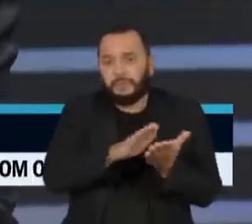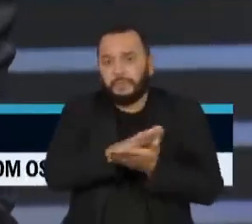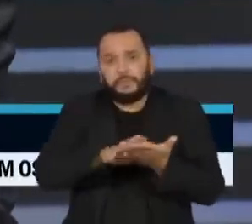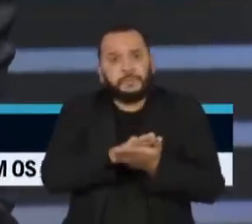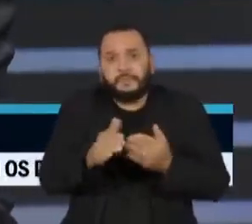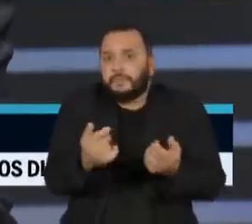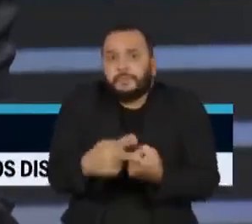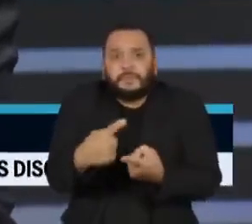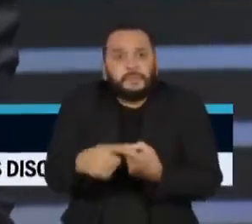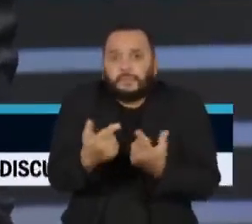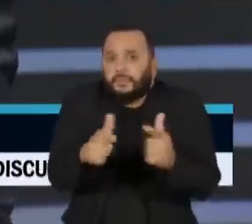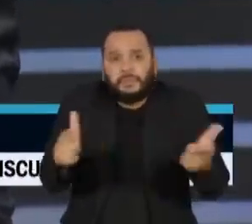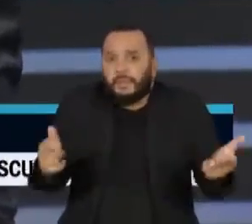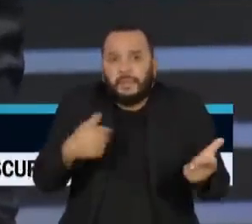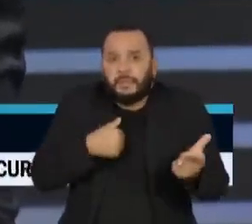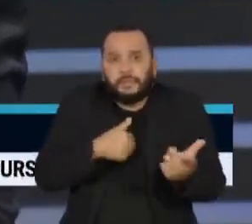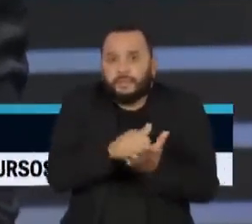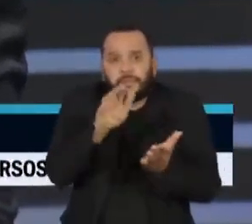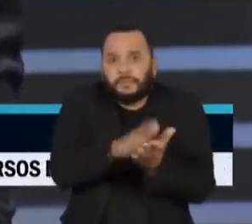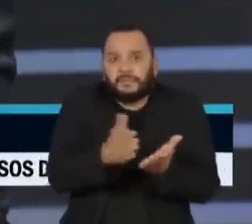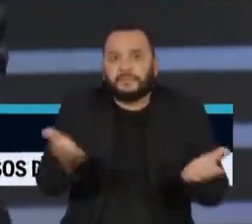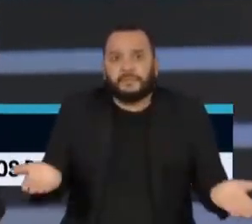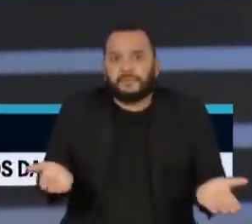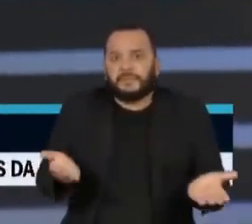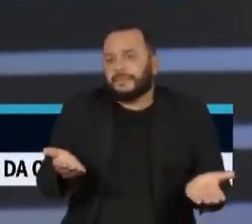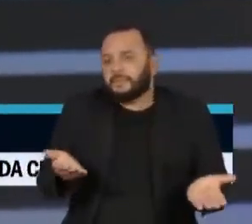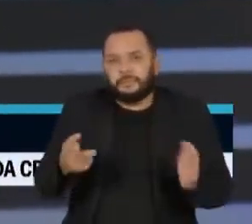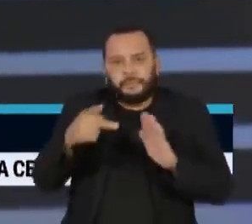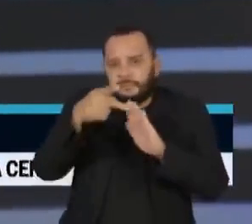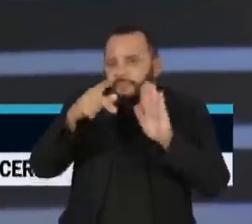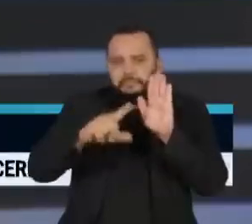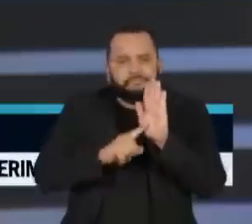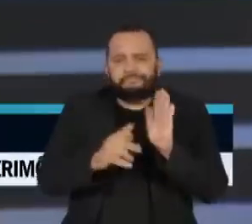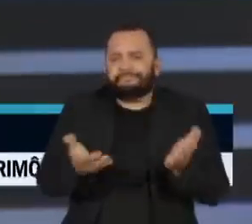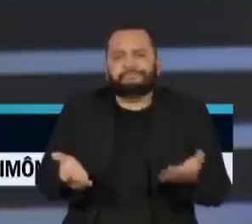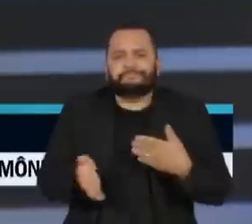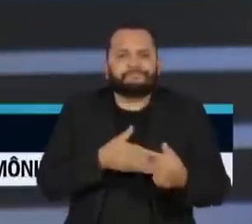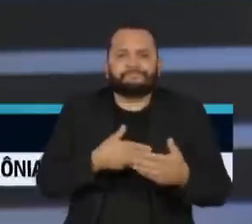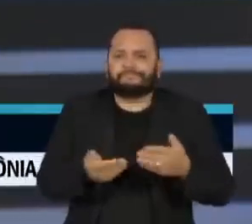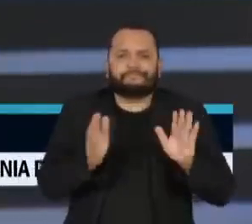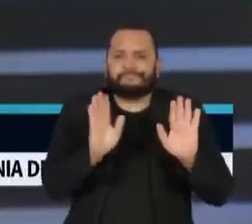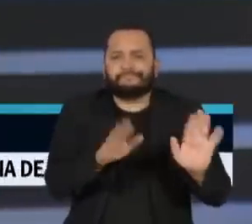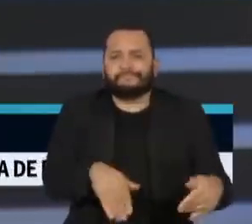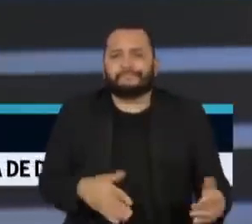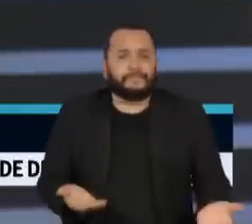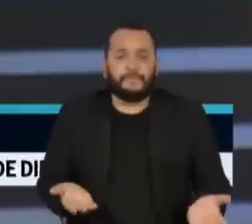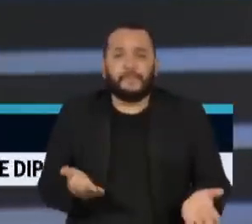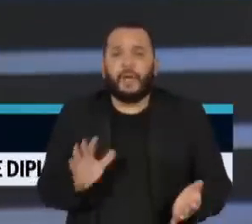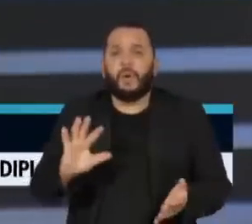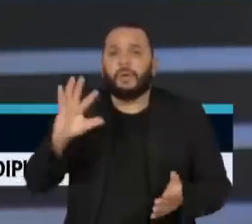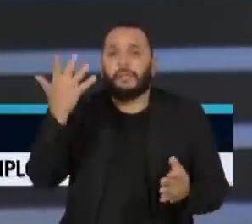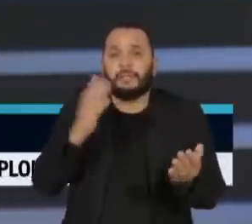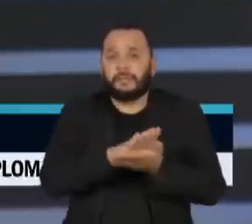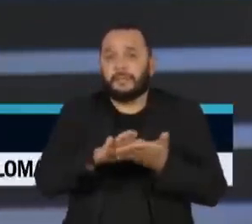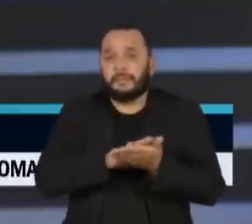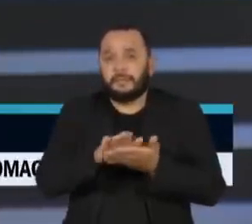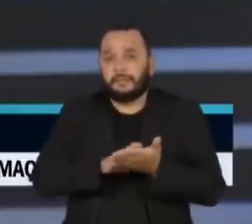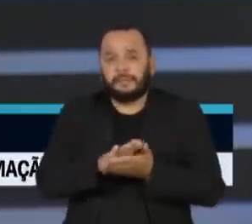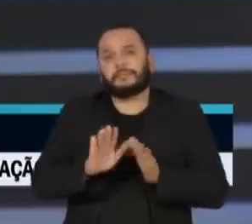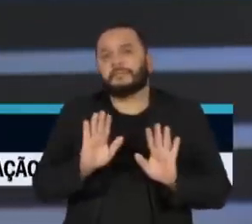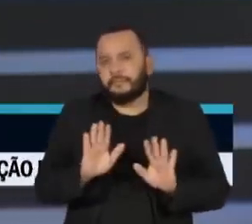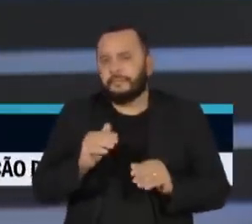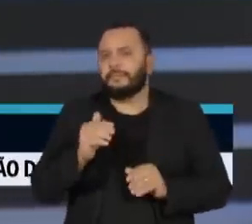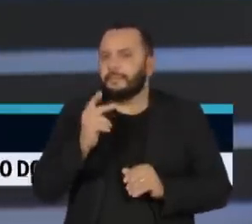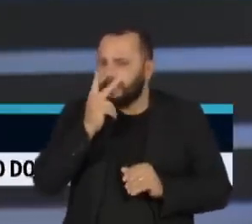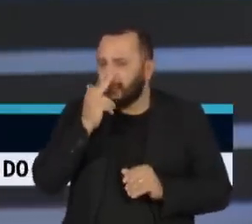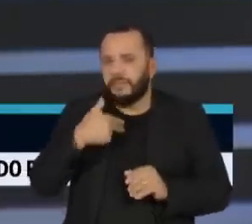uma punição prescrita. Portanto, ele acaba sendo, né, indiferente. Nesse sentido, acho que é algo que tem